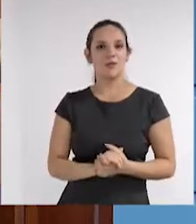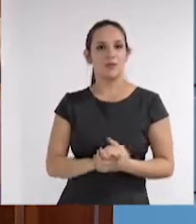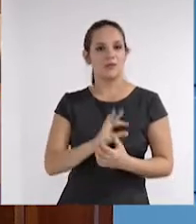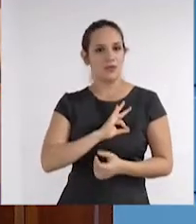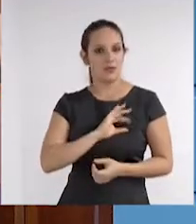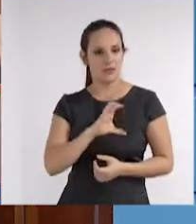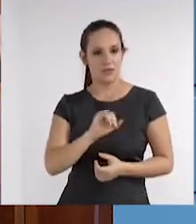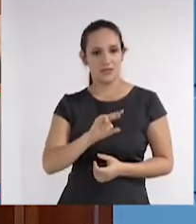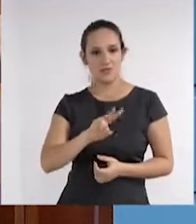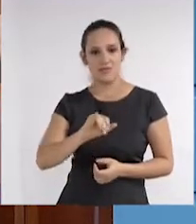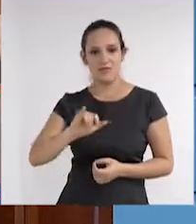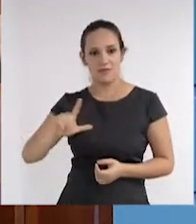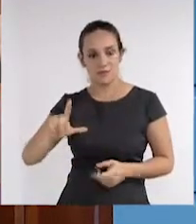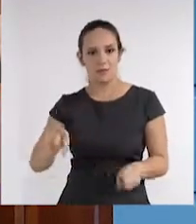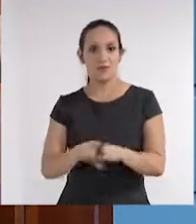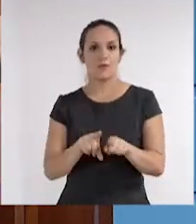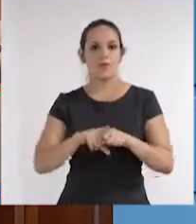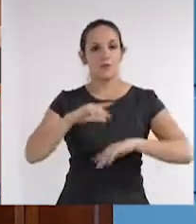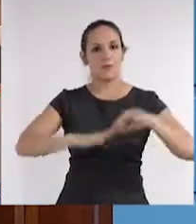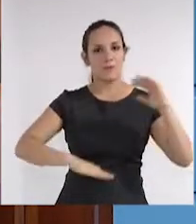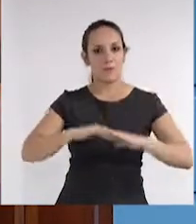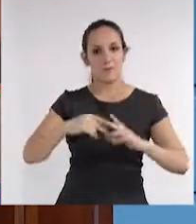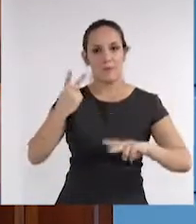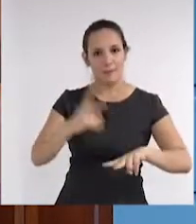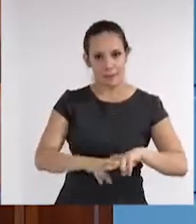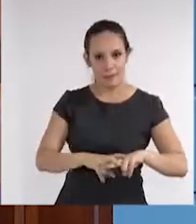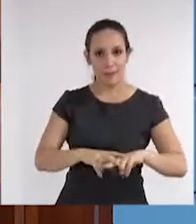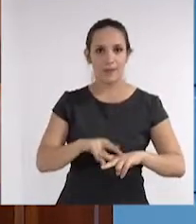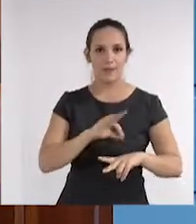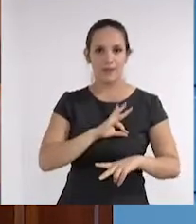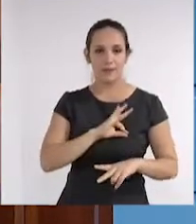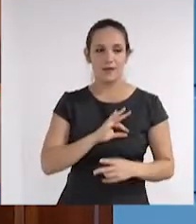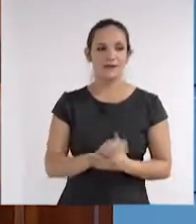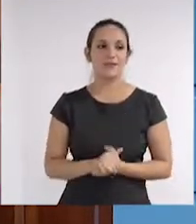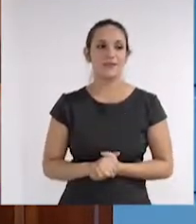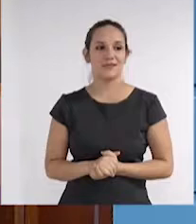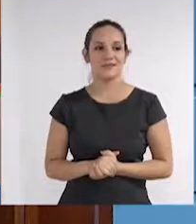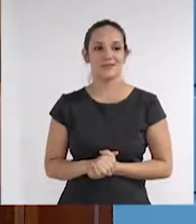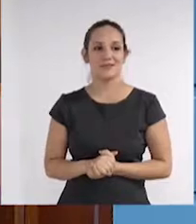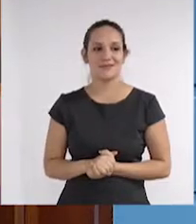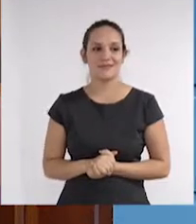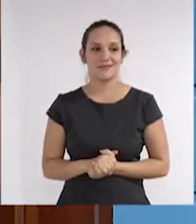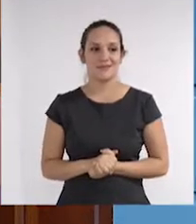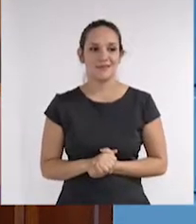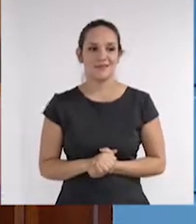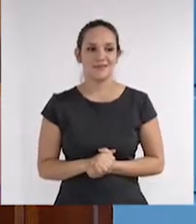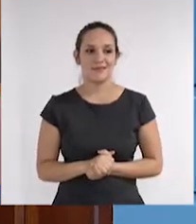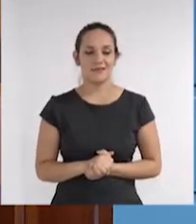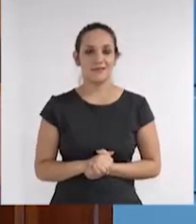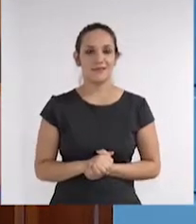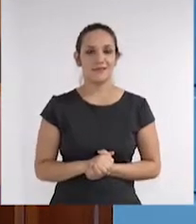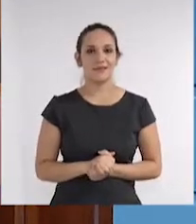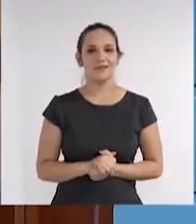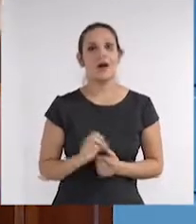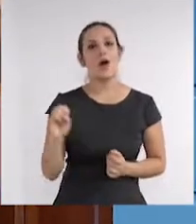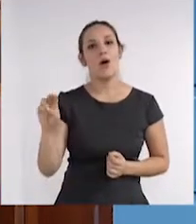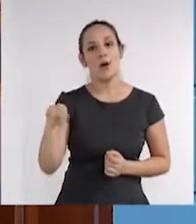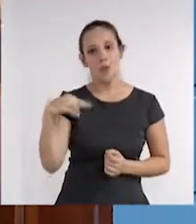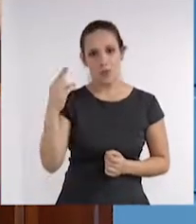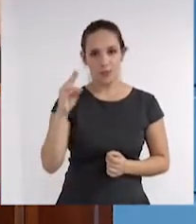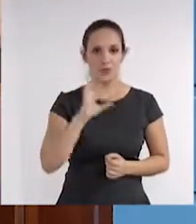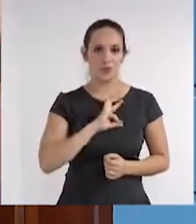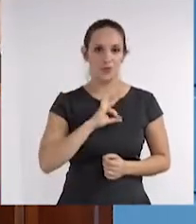civil, dos agentes penitenciários, seja ele da polícia